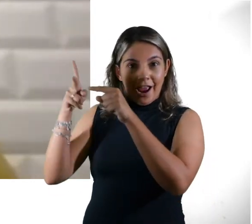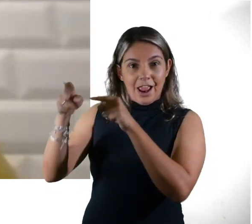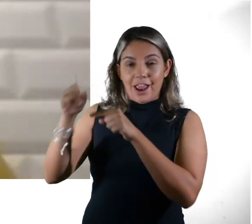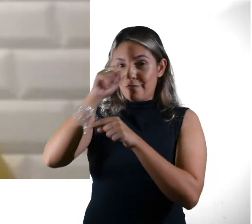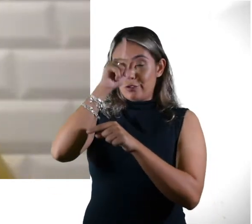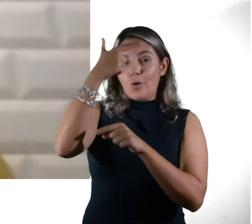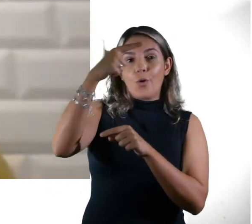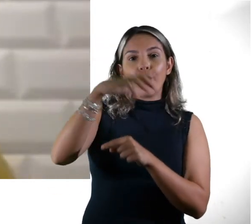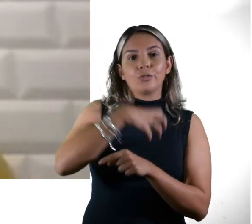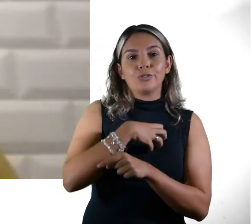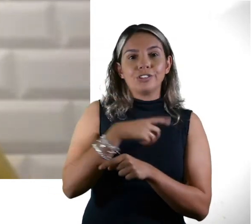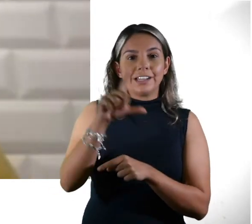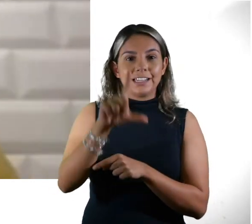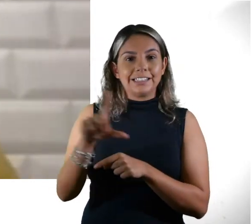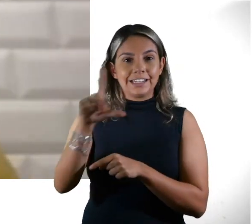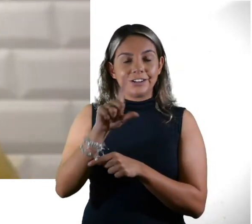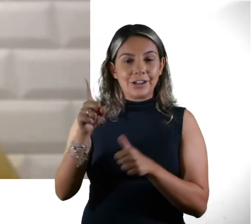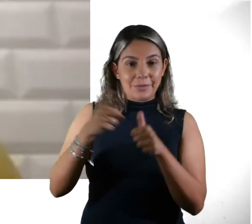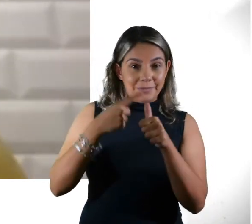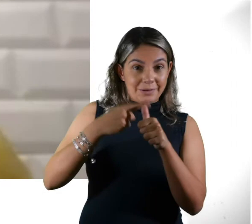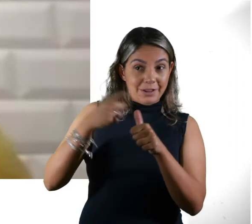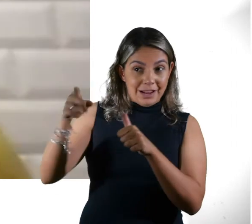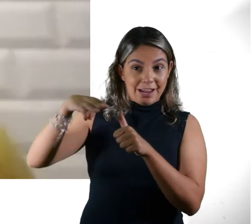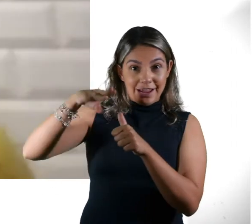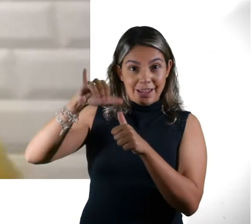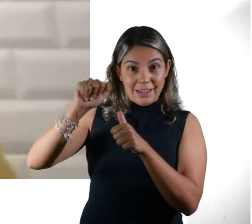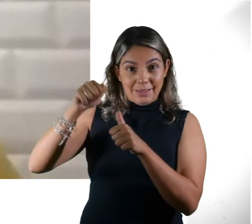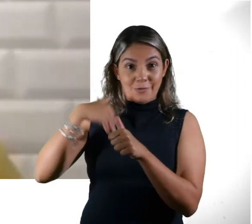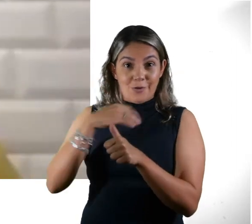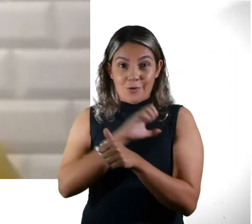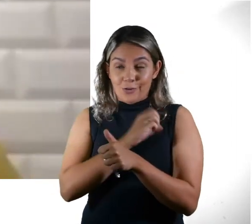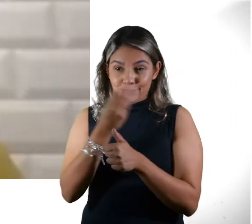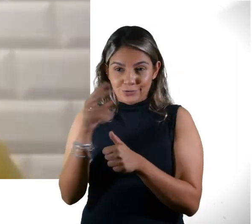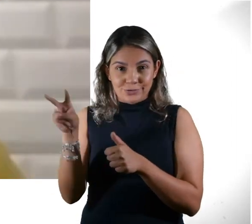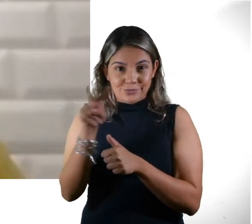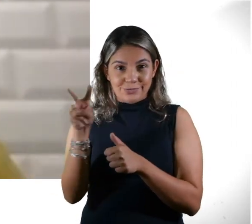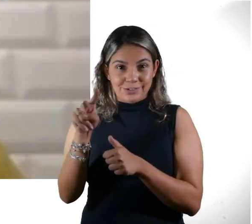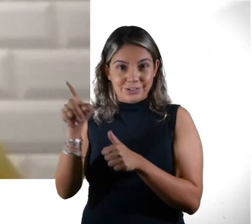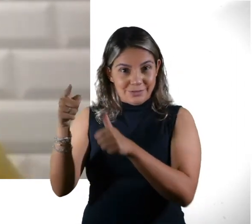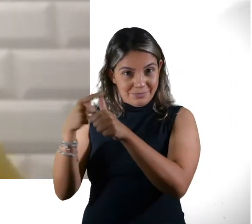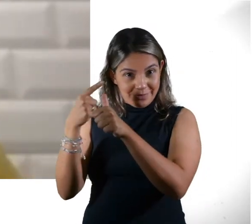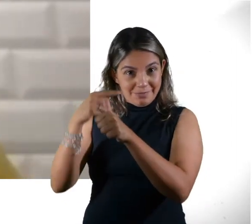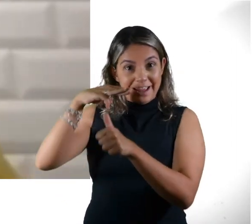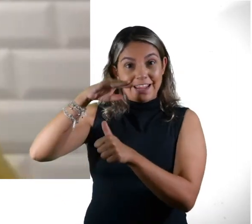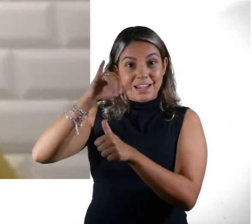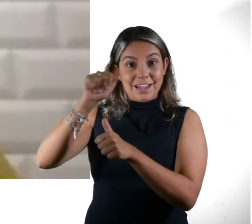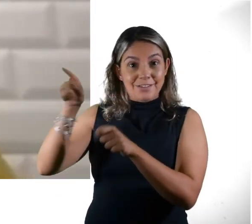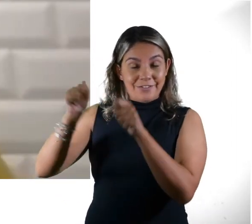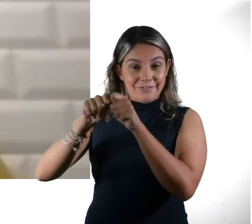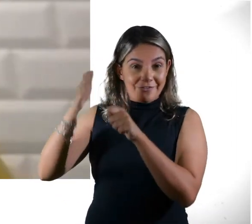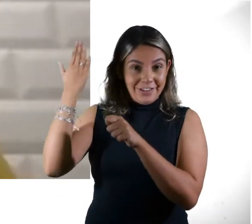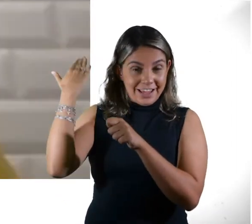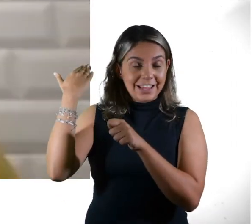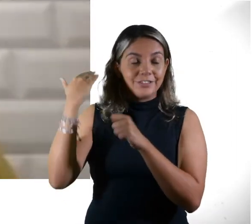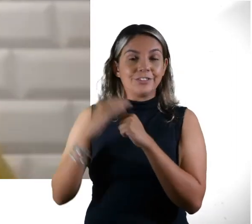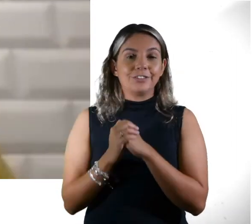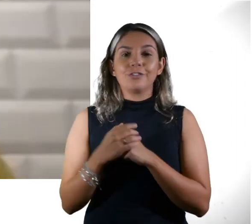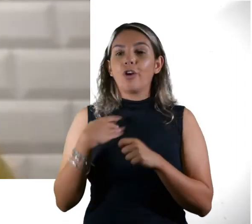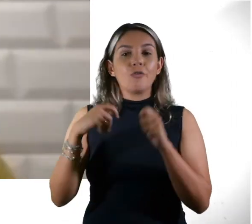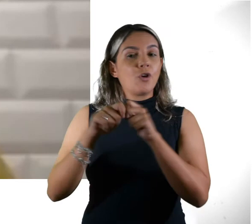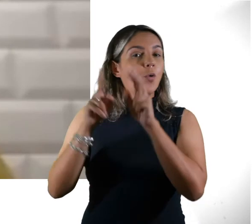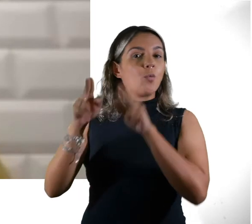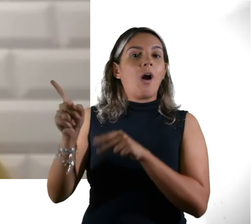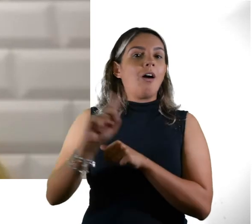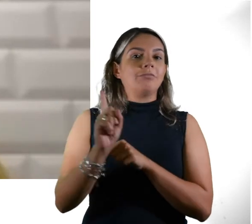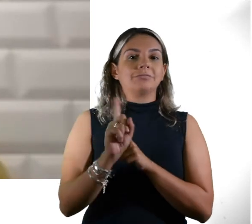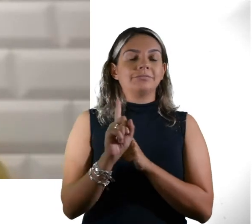literário. Mas esse primeiro Mia, eu gosto muito dos dois, mas gosto muito desse primeiro Mia. Mas o que eu faço não é isso, nunca